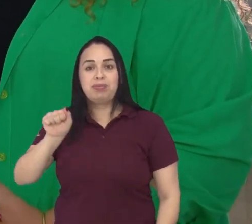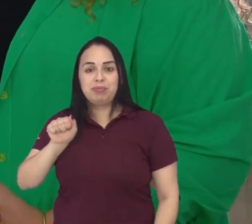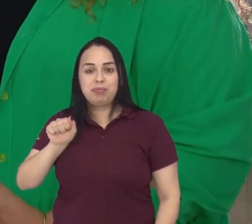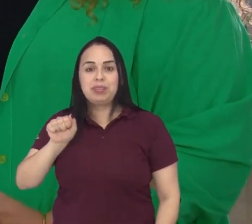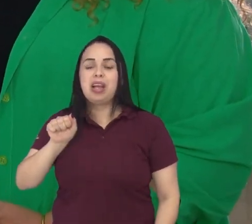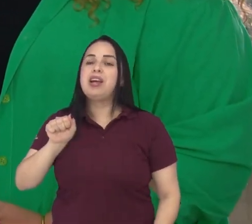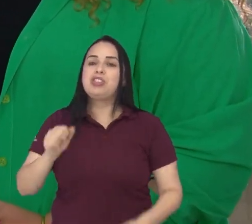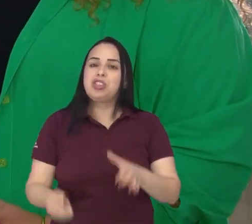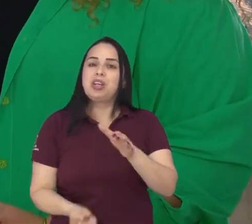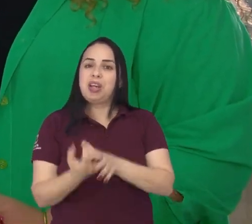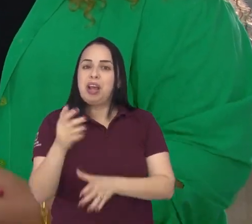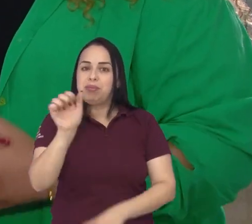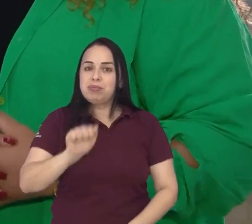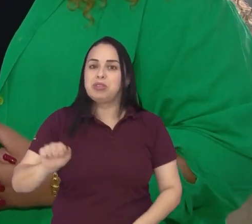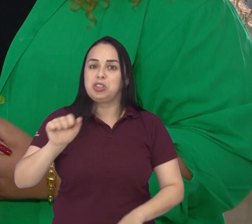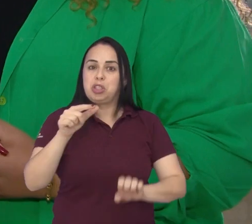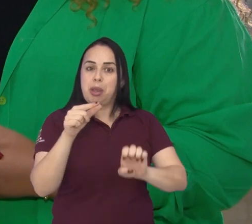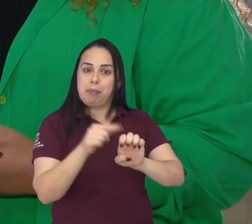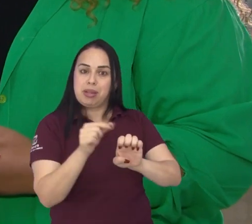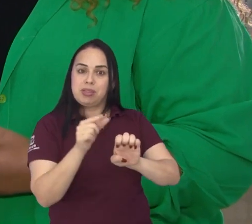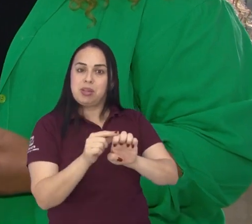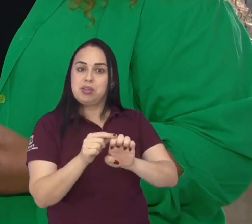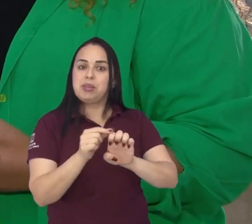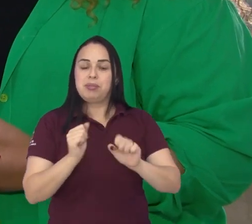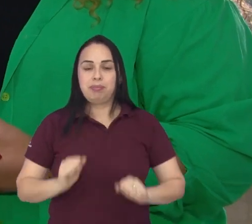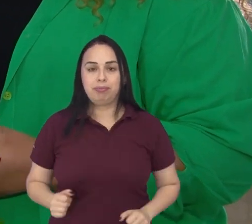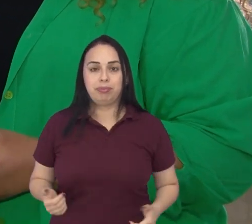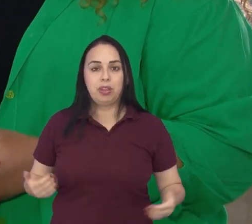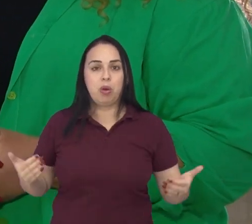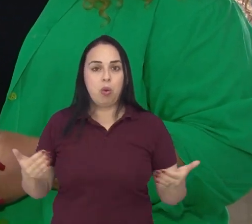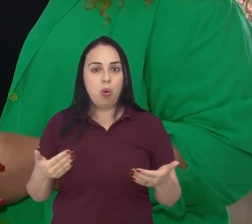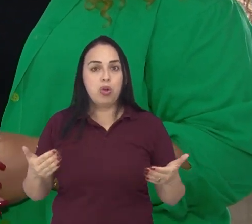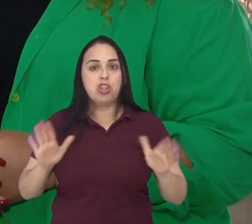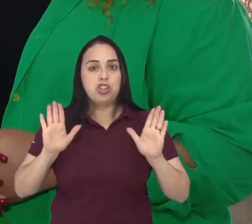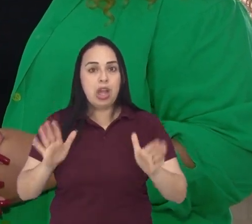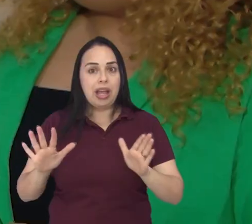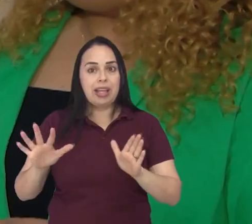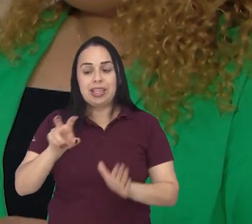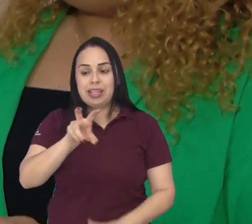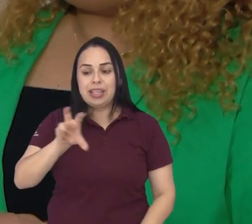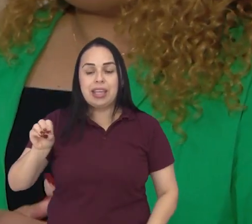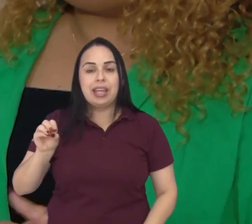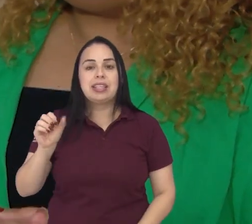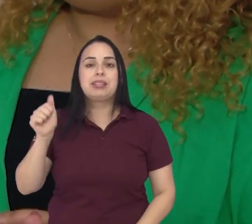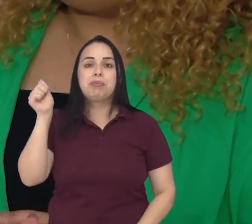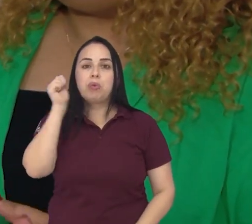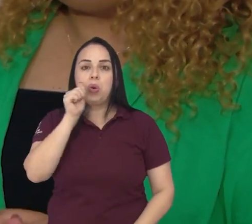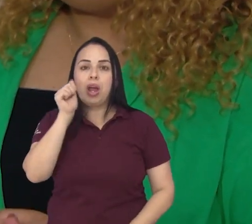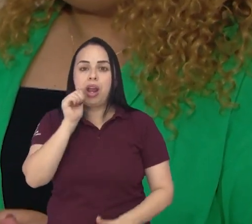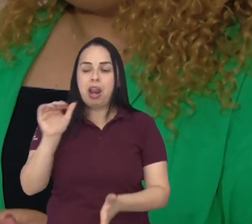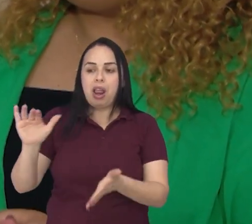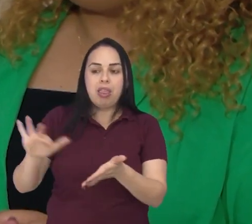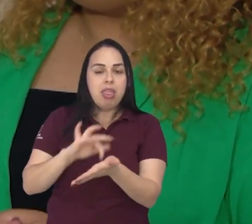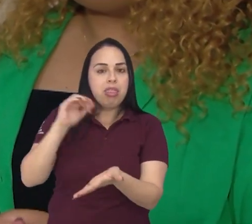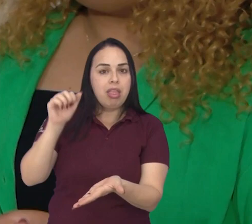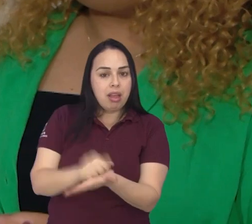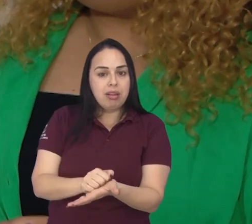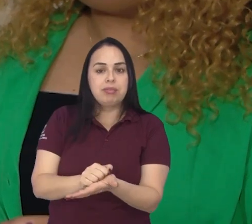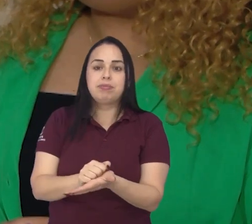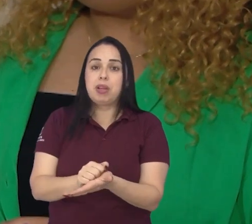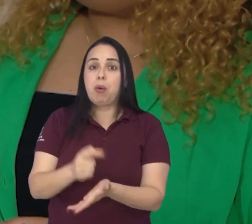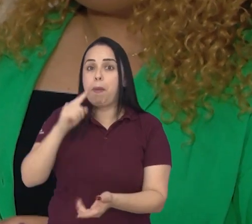a Associação de Empreendedoras e Empresárias de São José dos Campos. Hoje, 560 mulheres